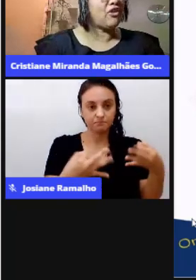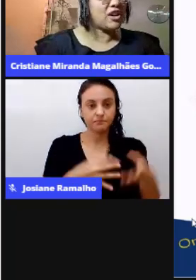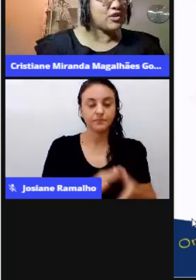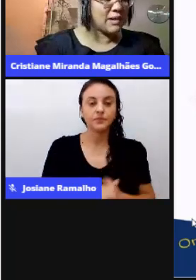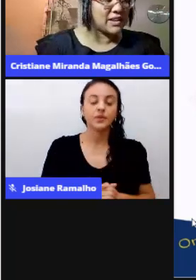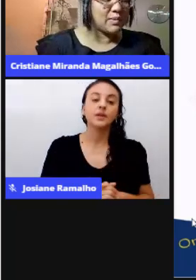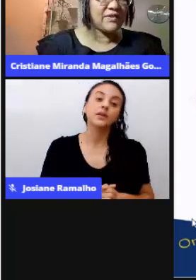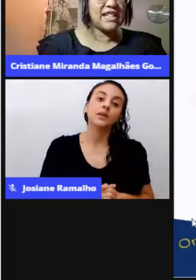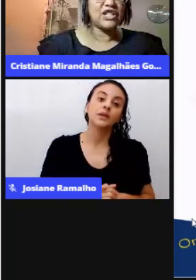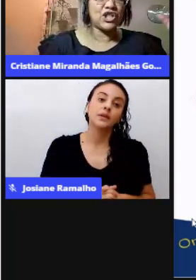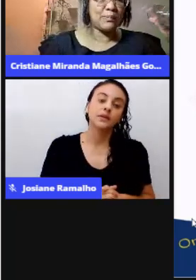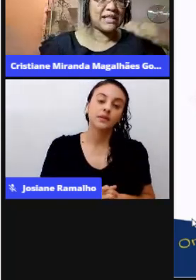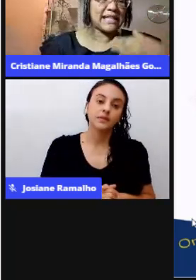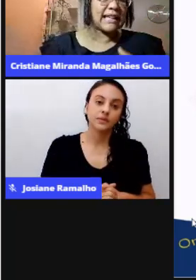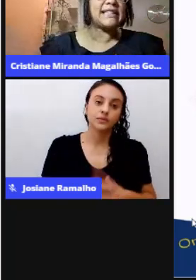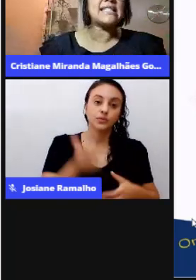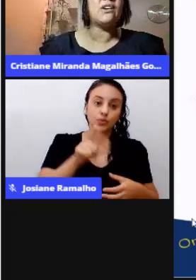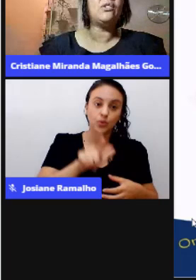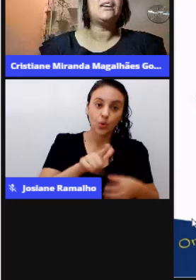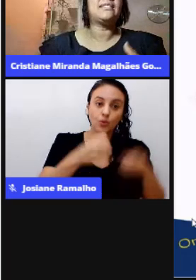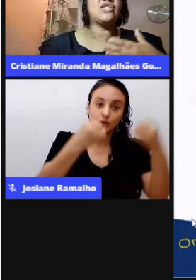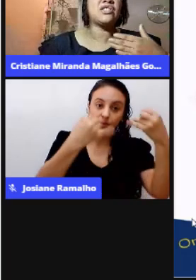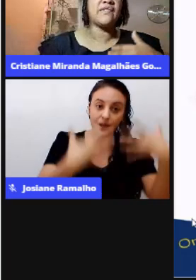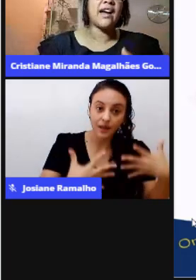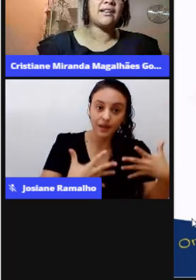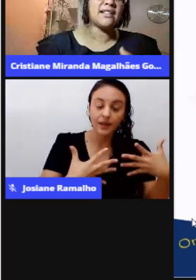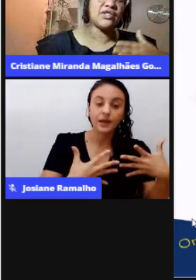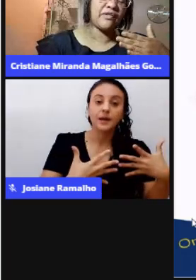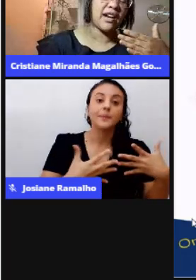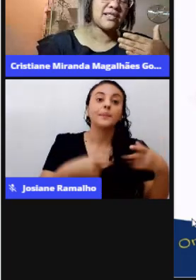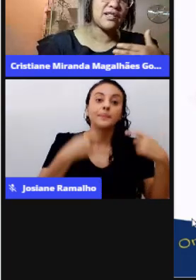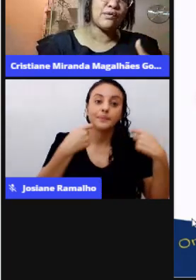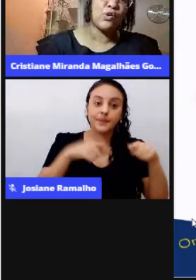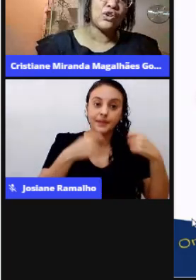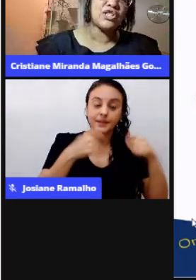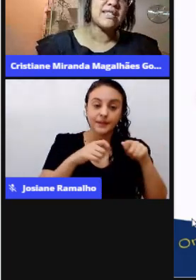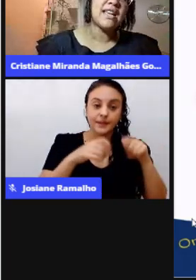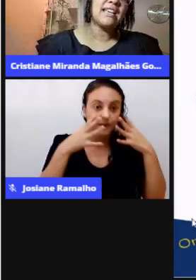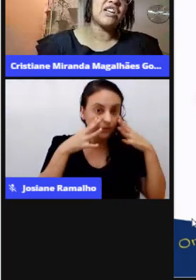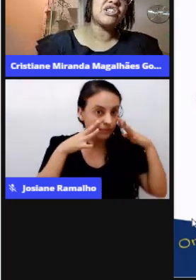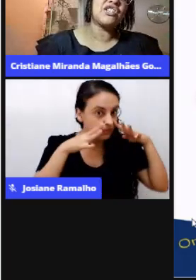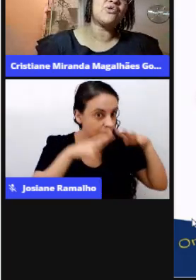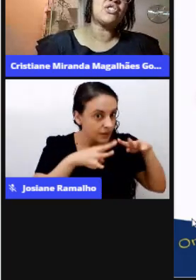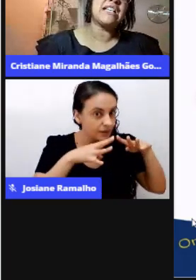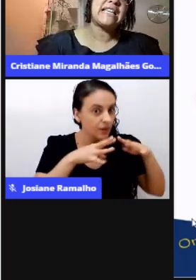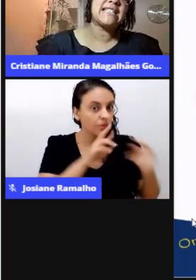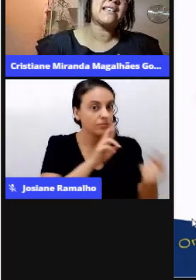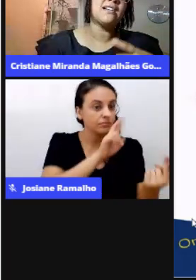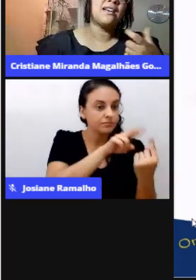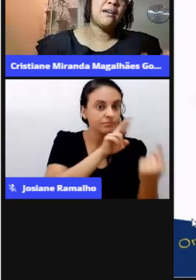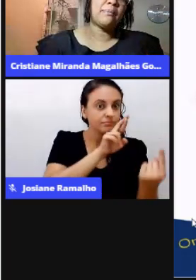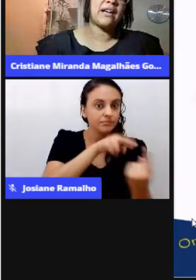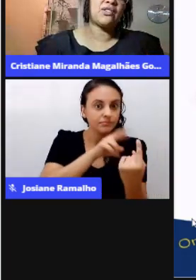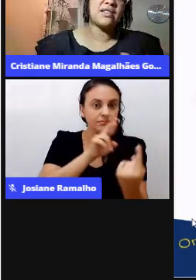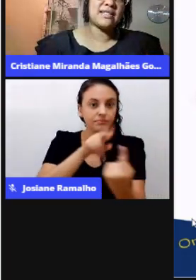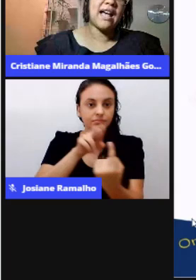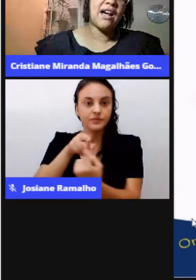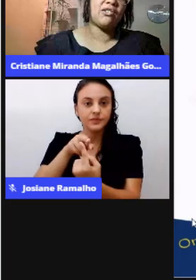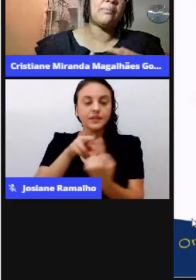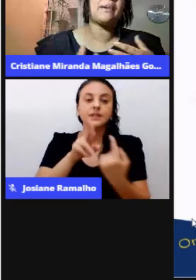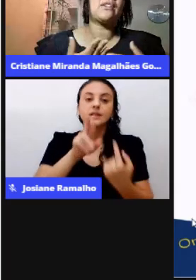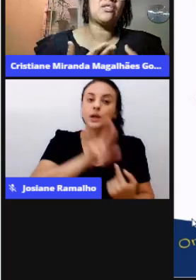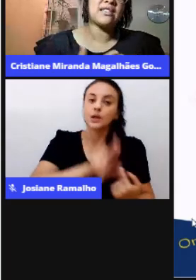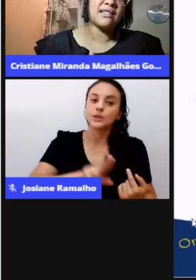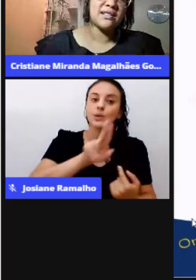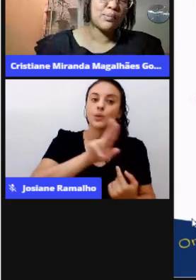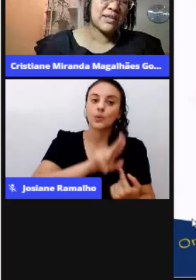eu reforço mais uma vez, a gente prestar atenção nas diversas fontes que a gente utiliza para a nossa